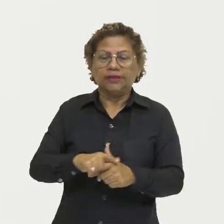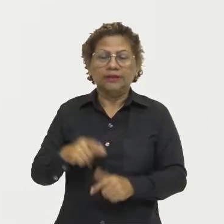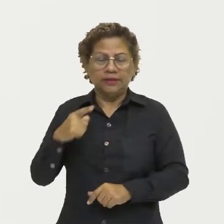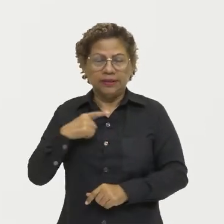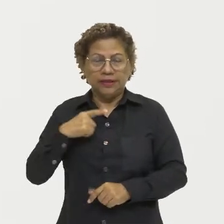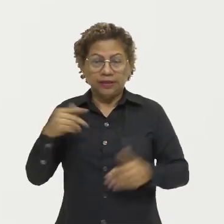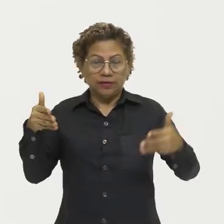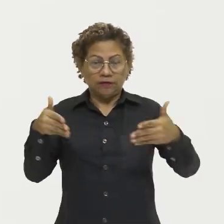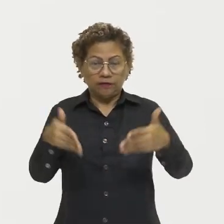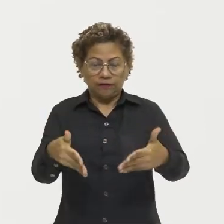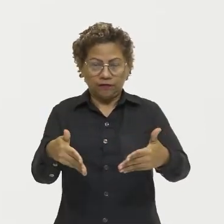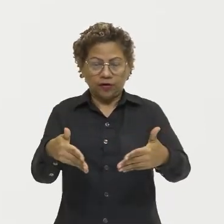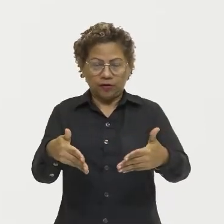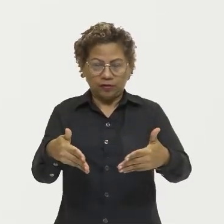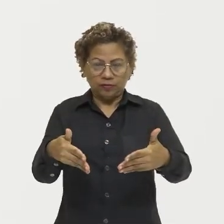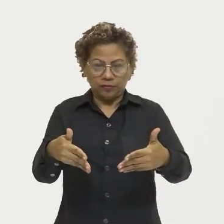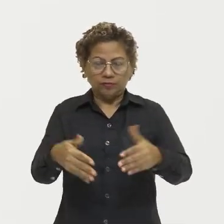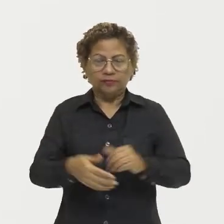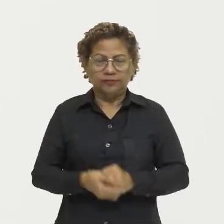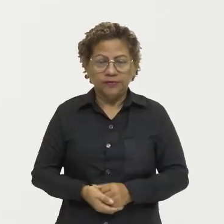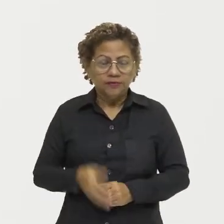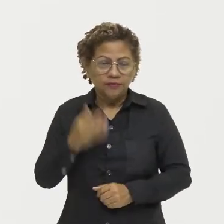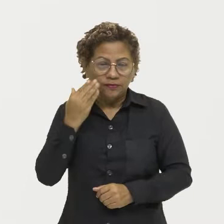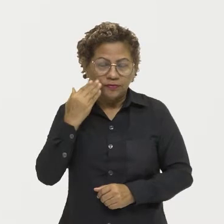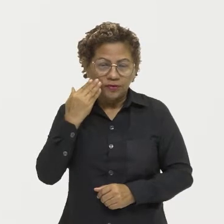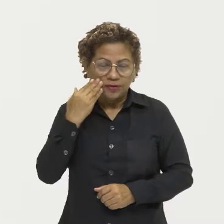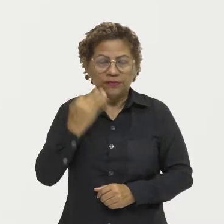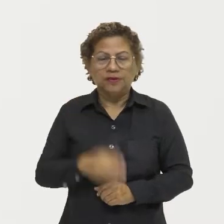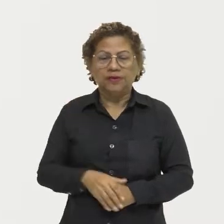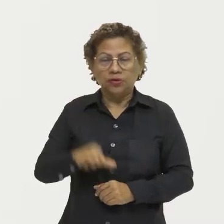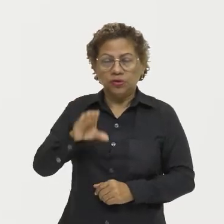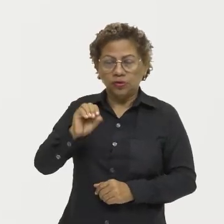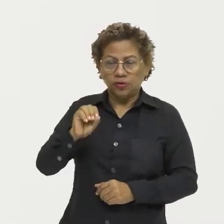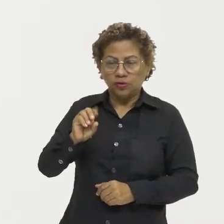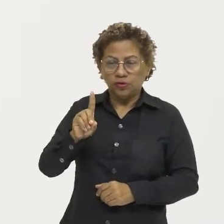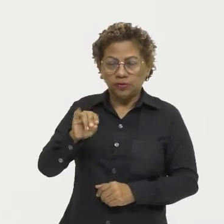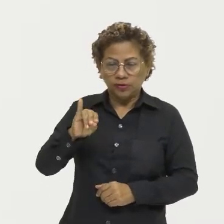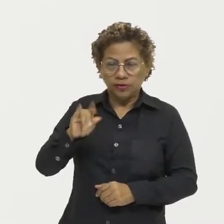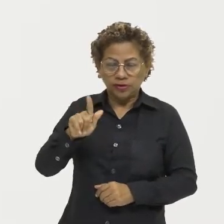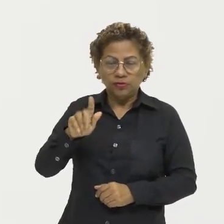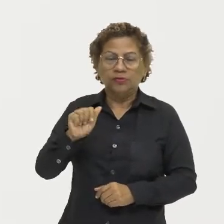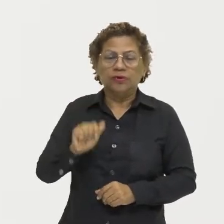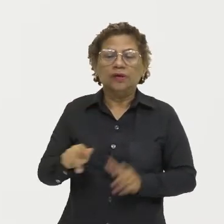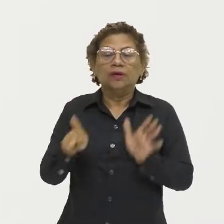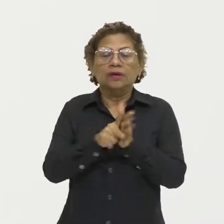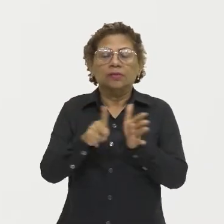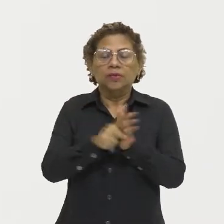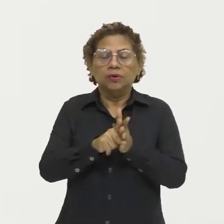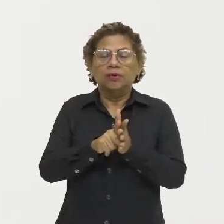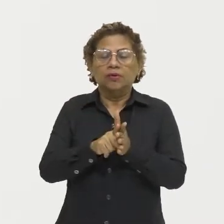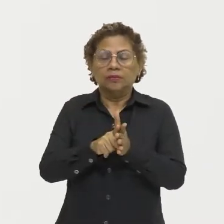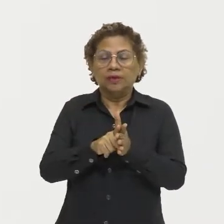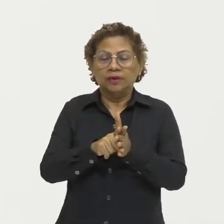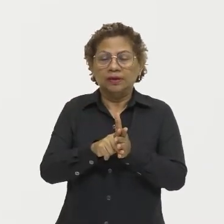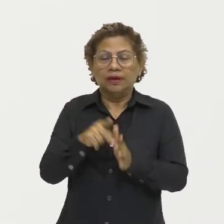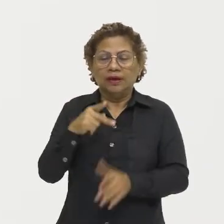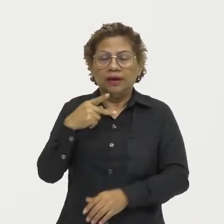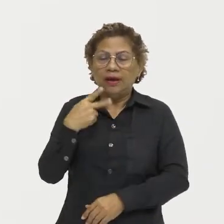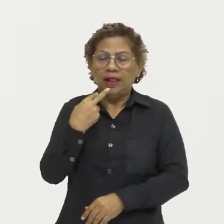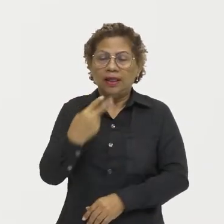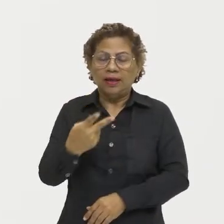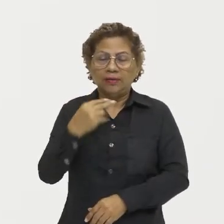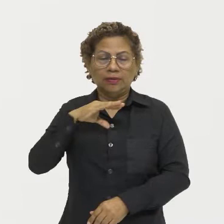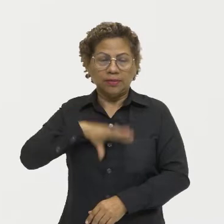foco no código, né? Esse código é a própria língua portuguesa. E nós temos a função fática, que ele vai